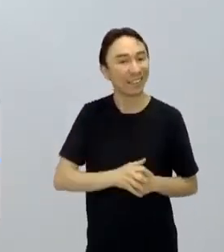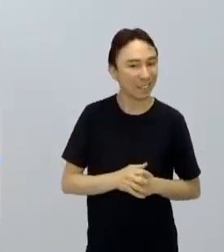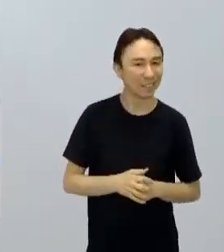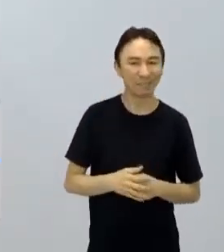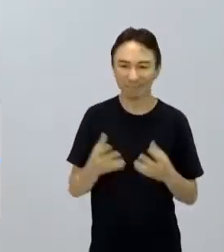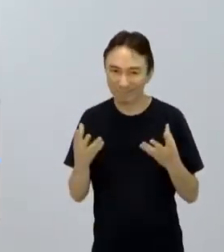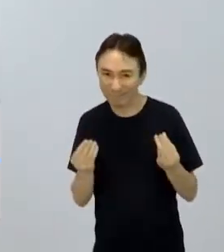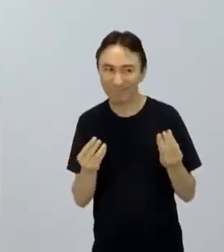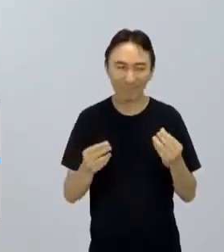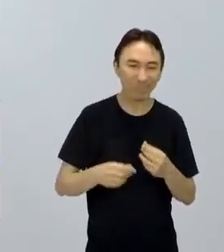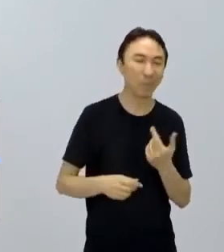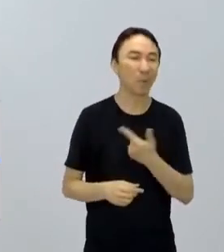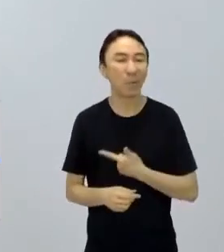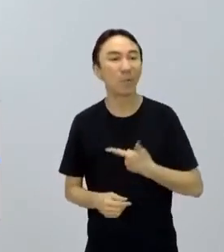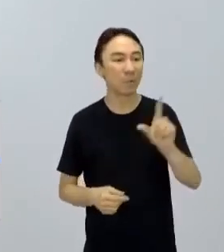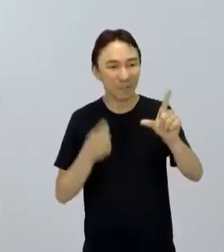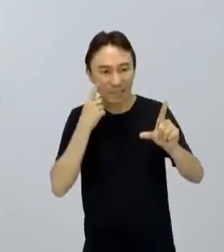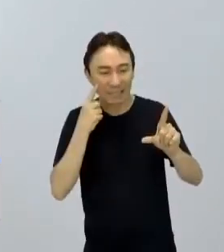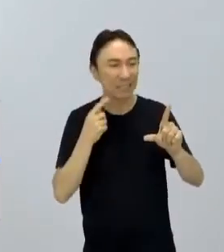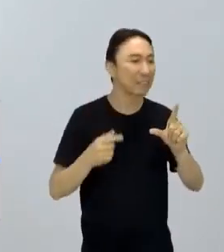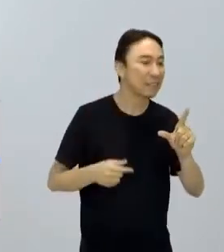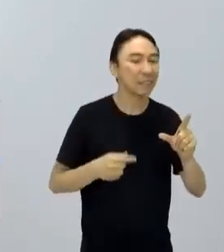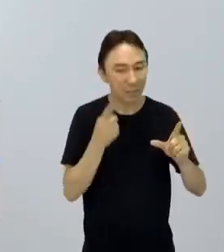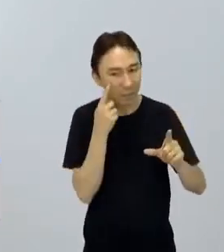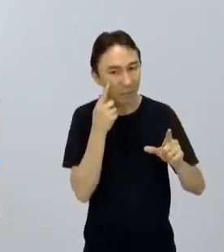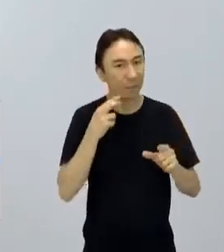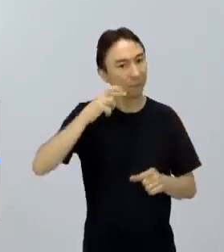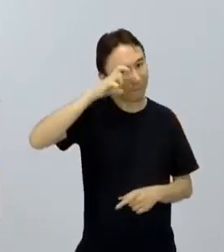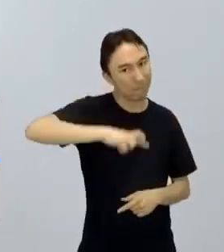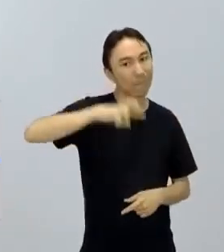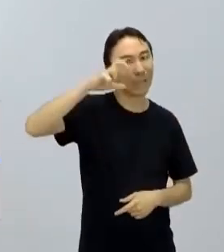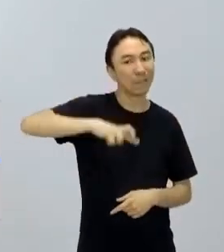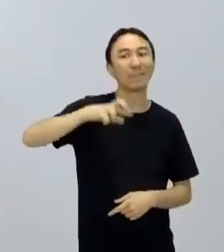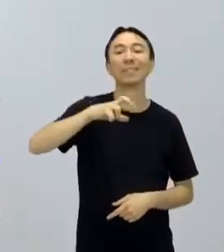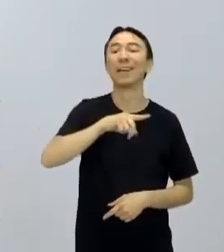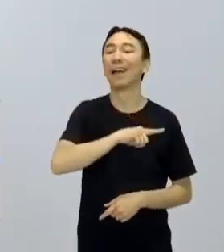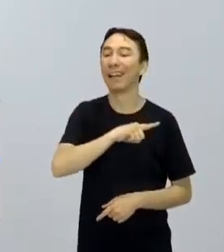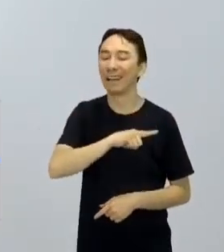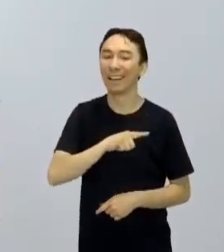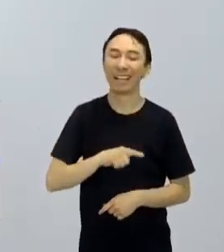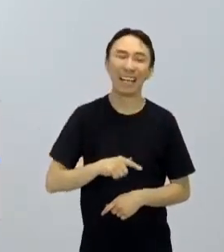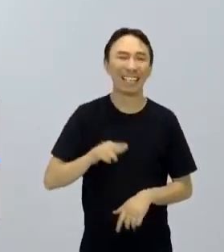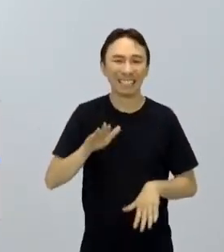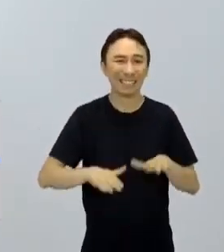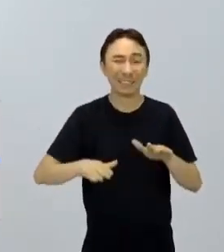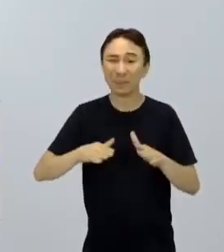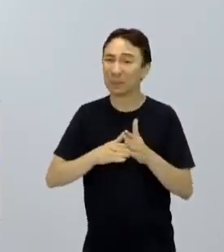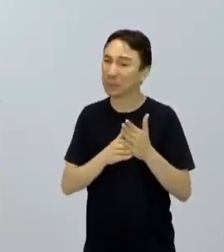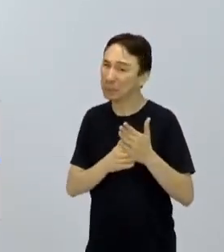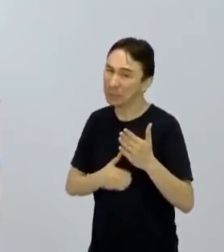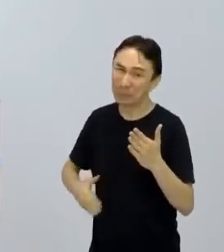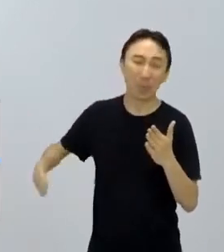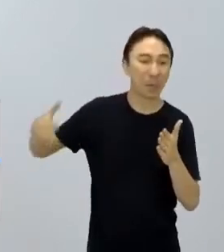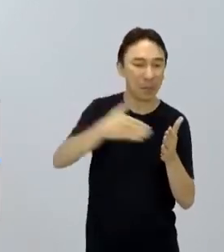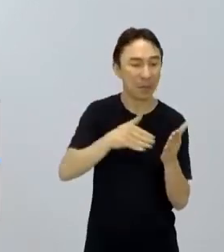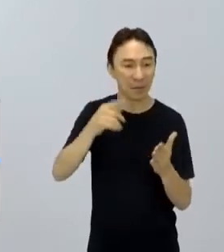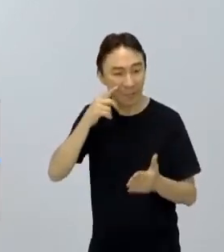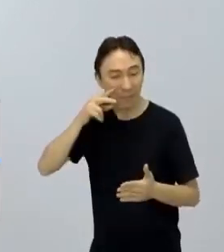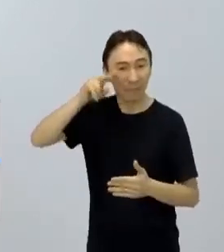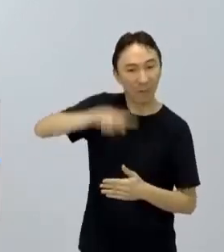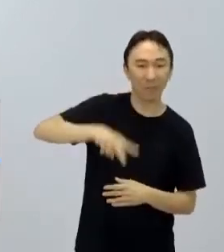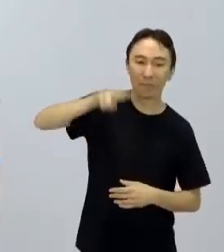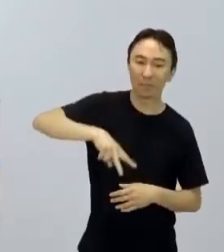olhada, vejo o capricho, Então pode mandar que a gente olha, tá bom? Às vezes não dá para olhar todos no mesmo dia, mas a gente vai olhando